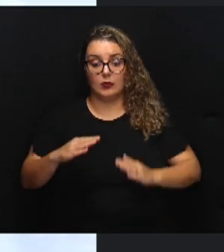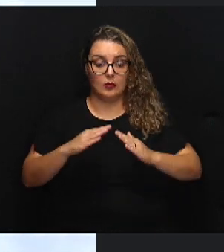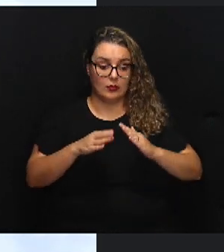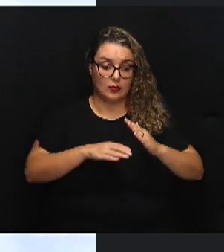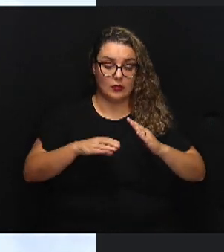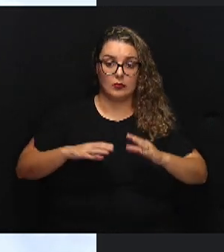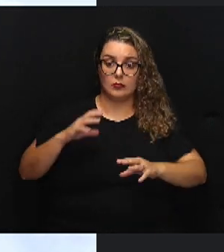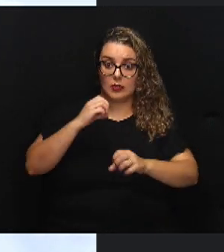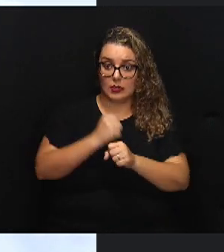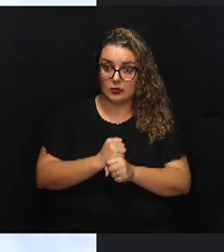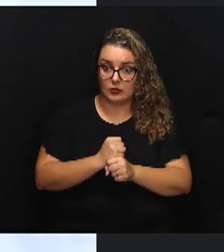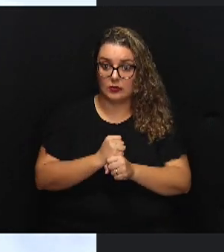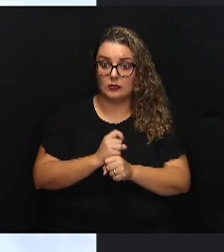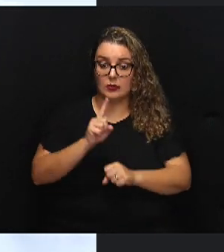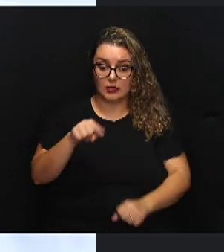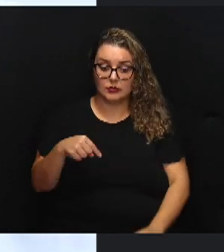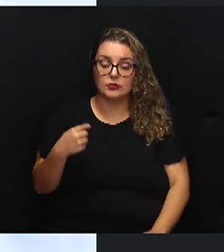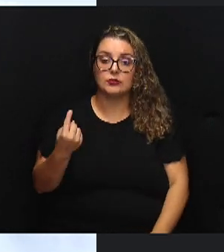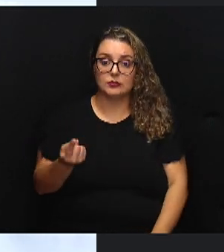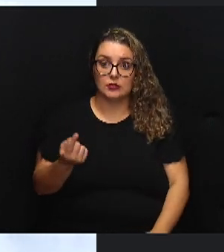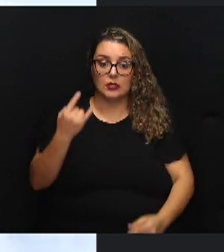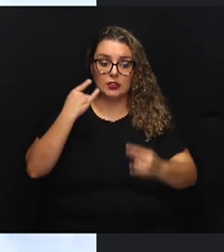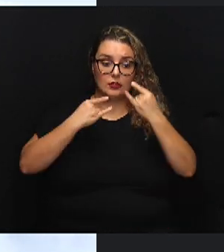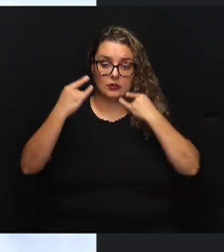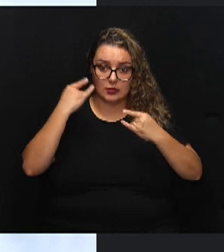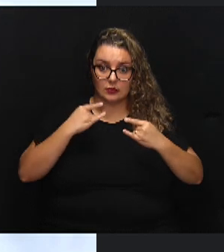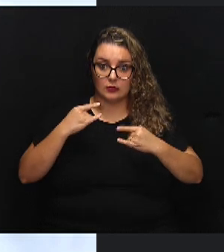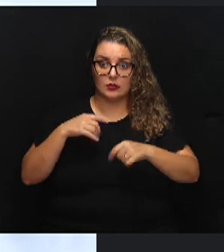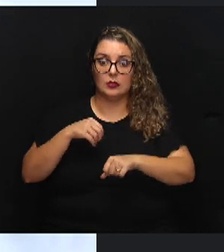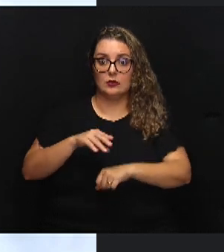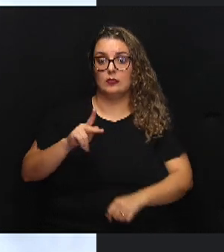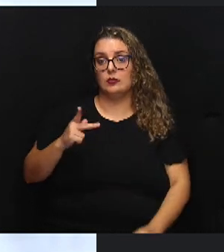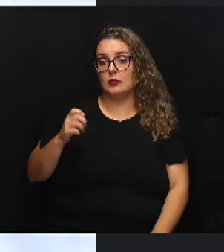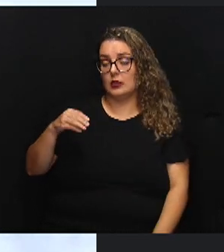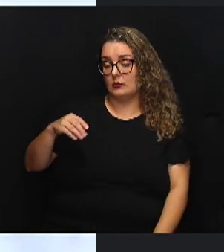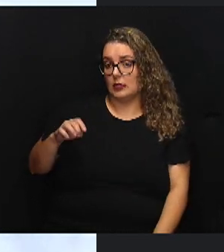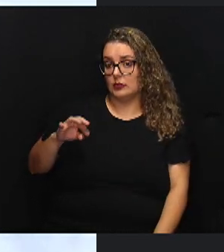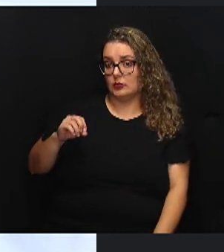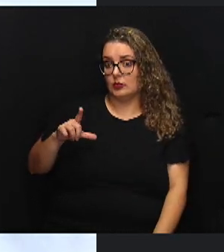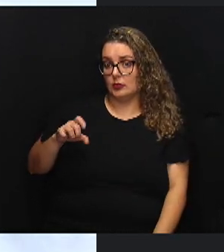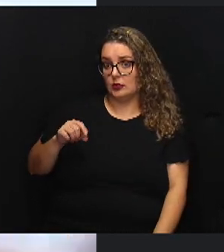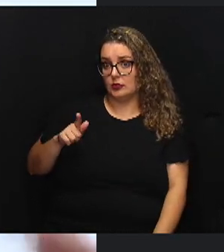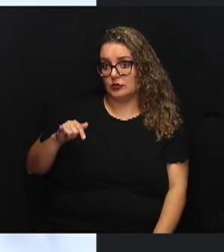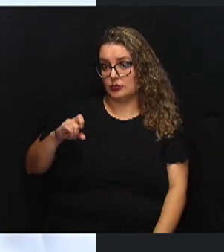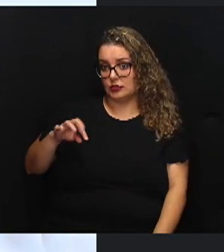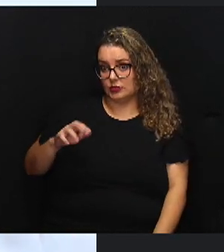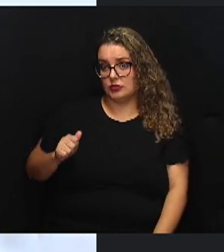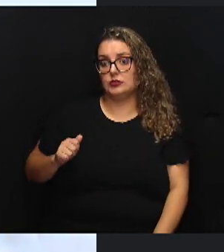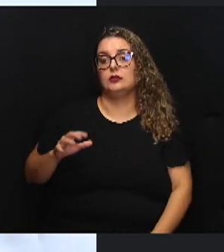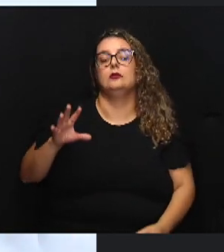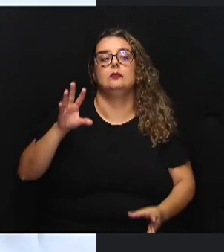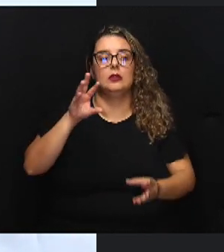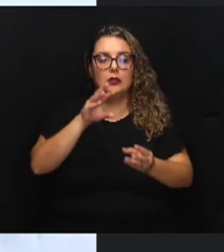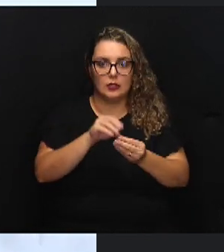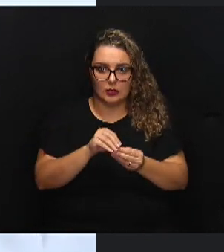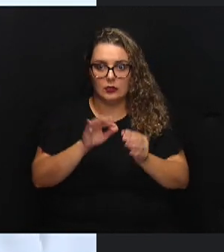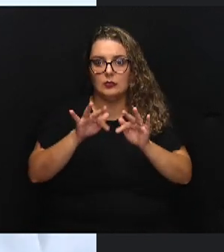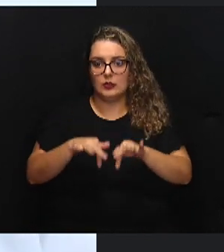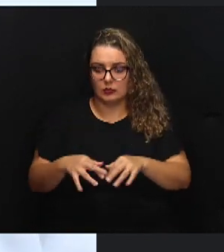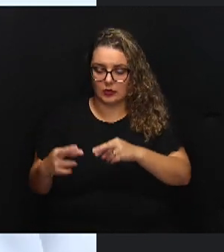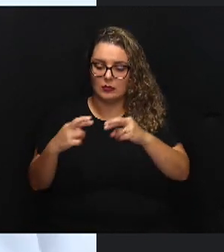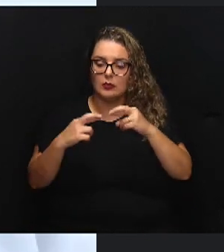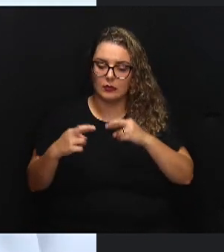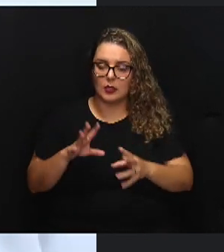geral, mas, posteriormente, é interessante ser encaminhado ao hematologista para conclusão final ou para